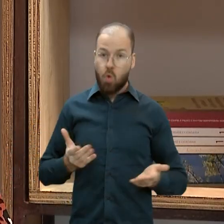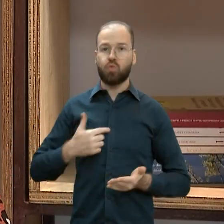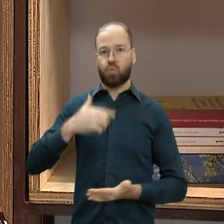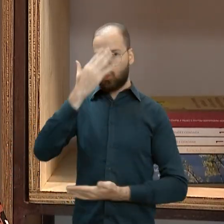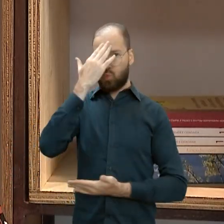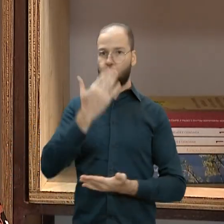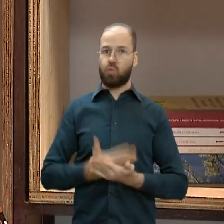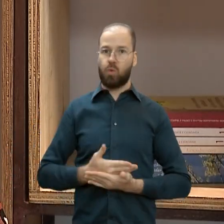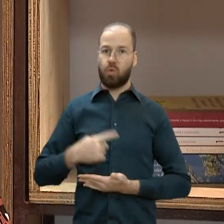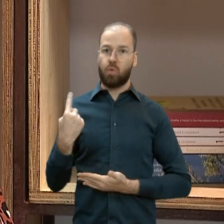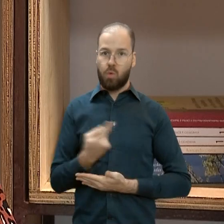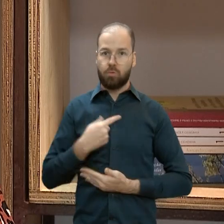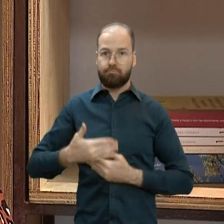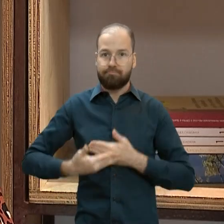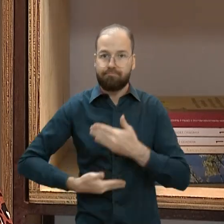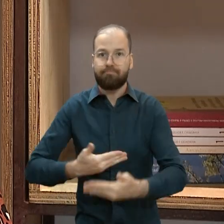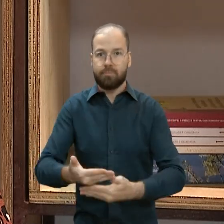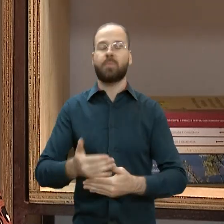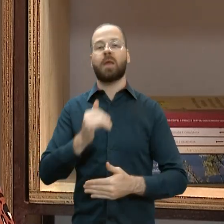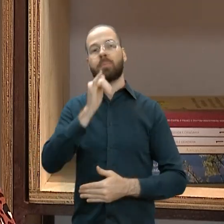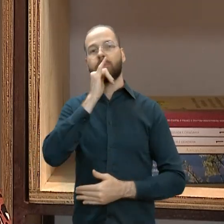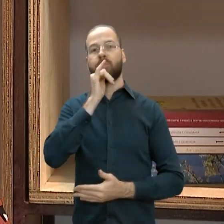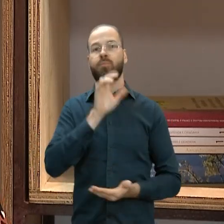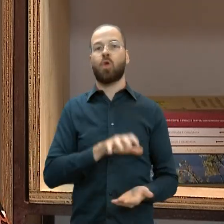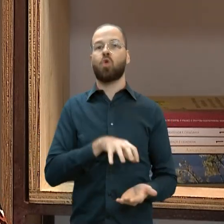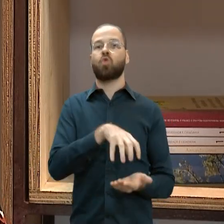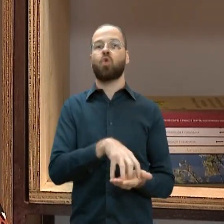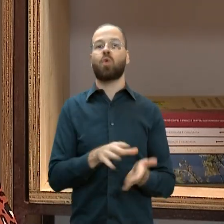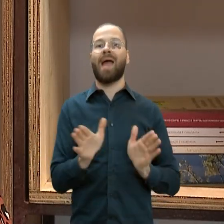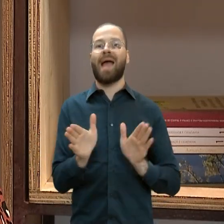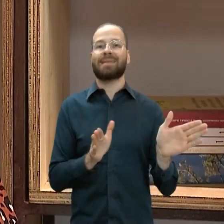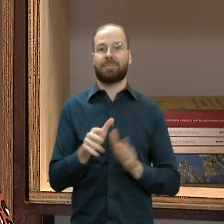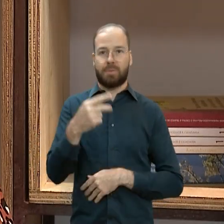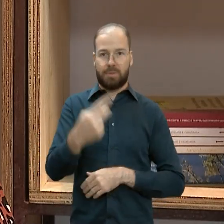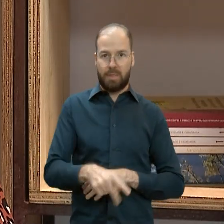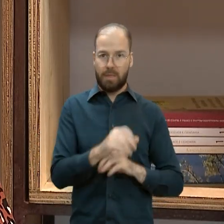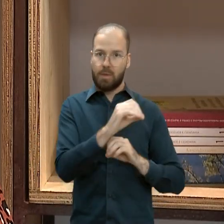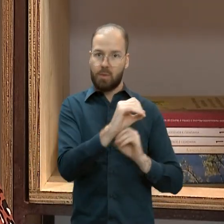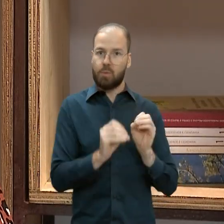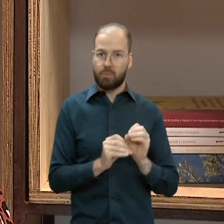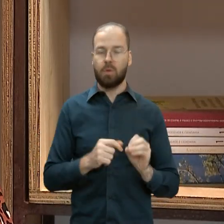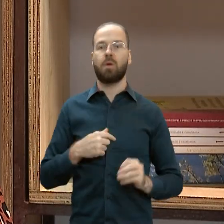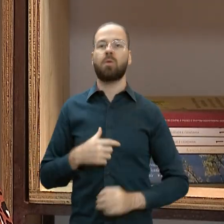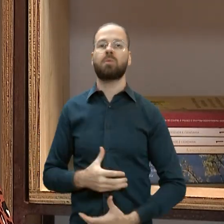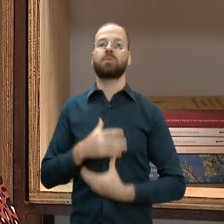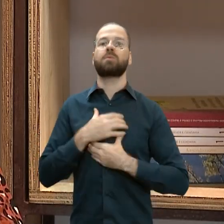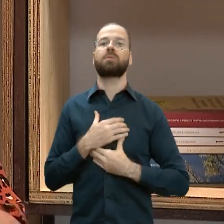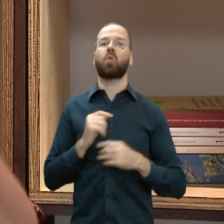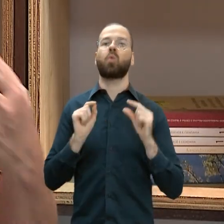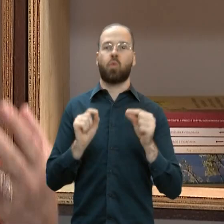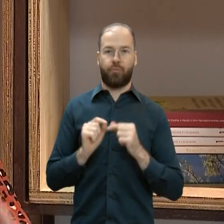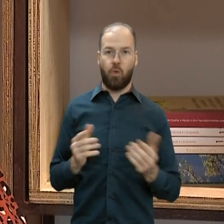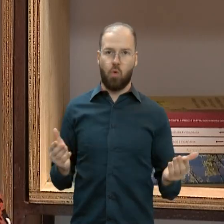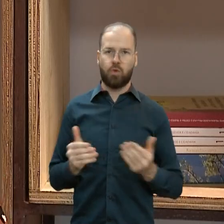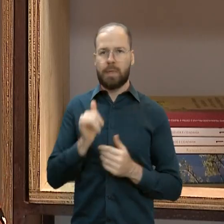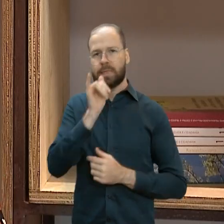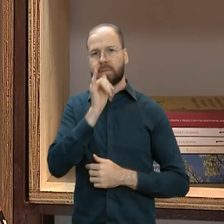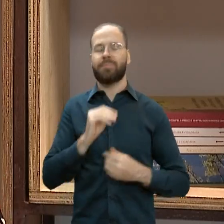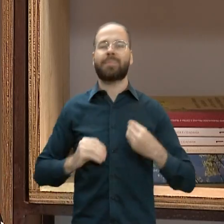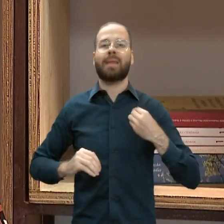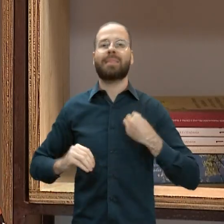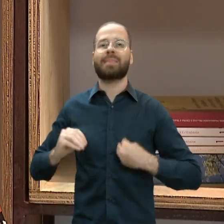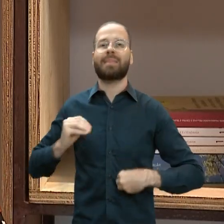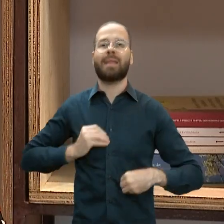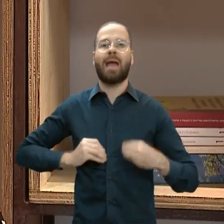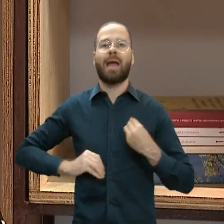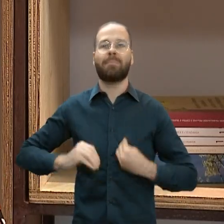na direção do núcleo de acessibilidade, eu sinto que hoje uma depressão que